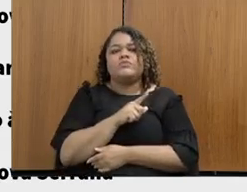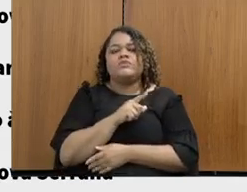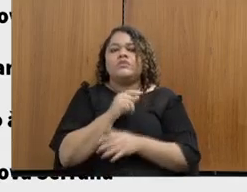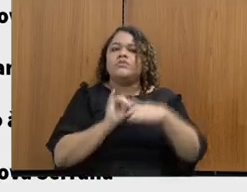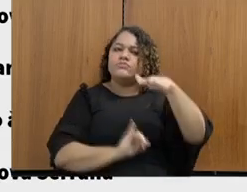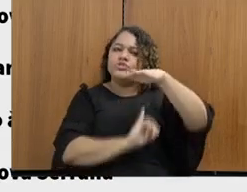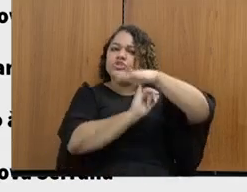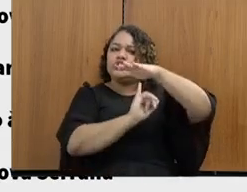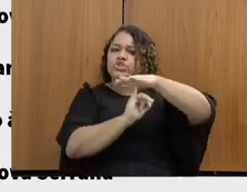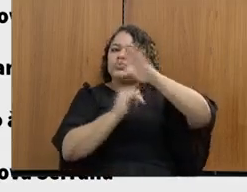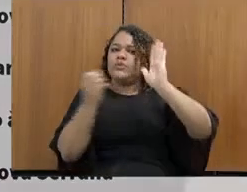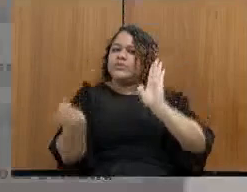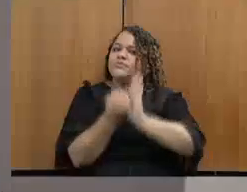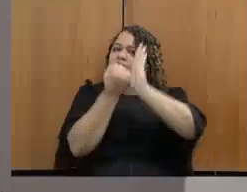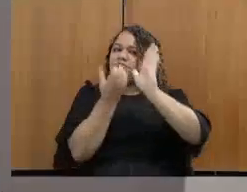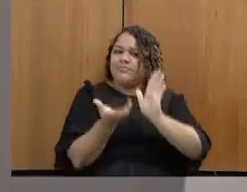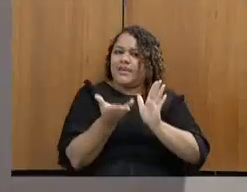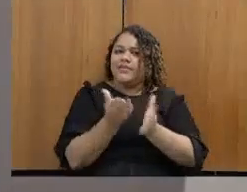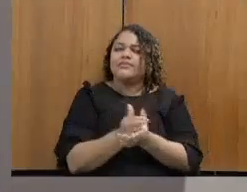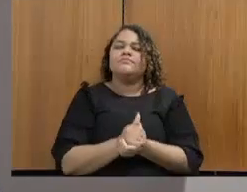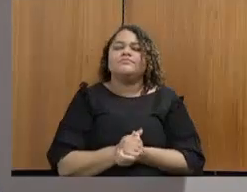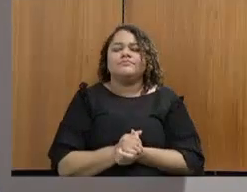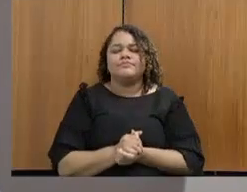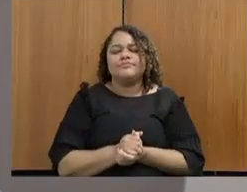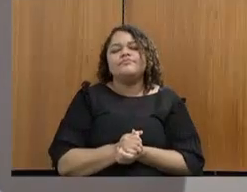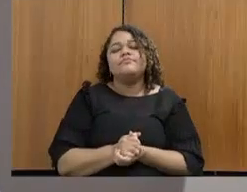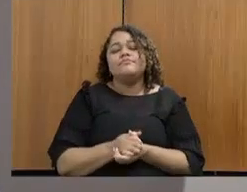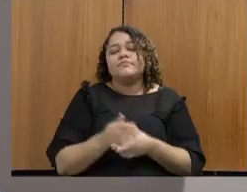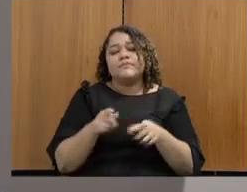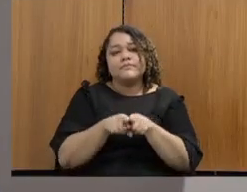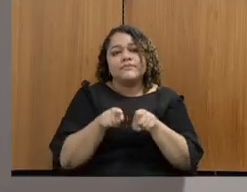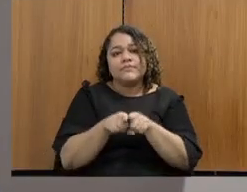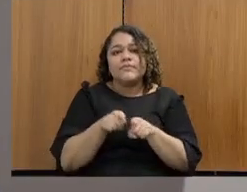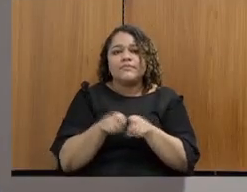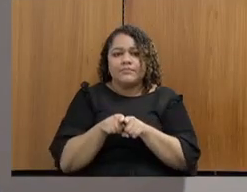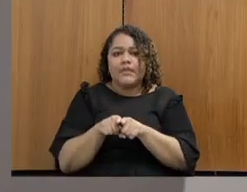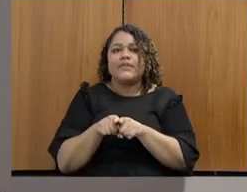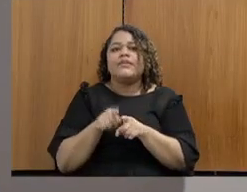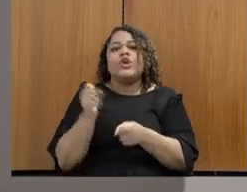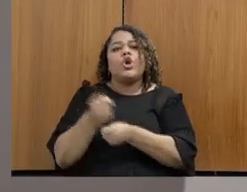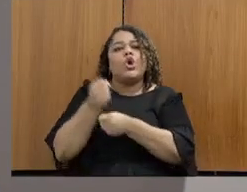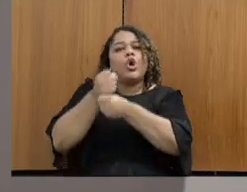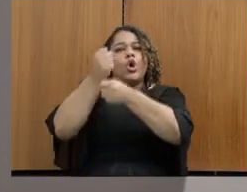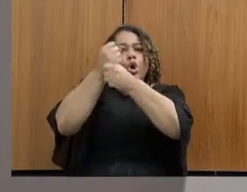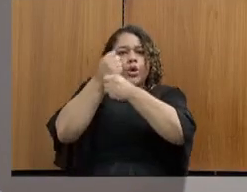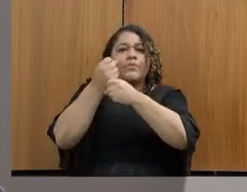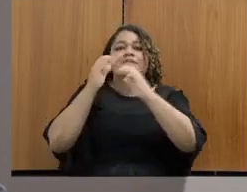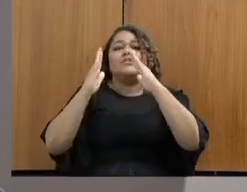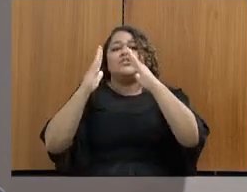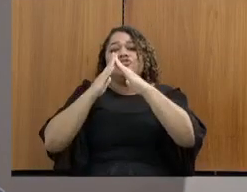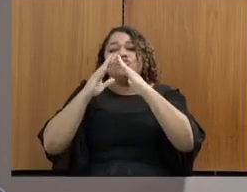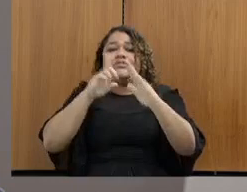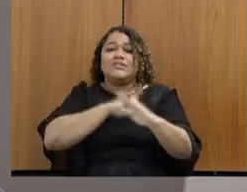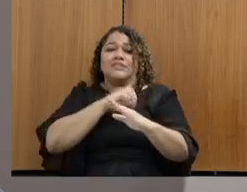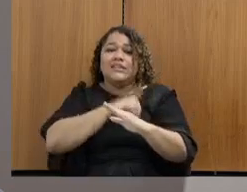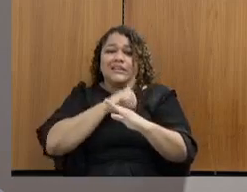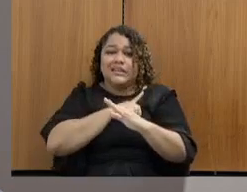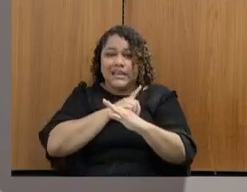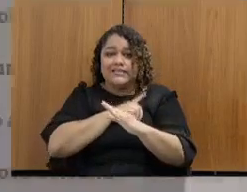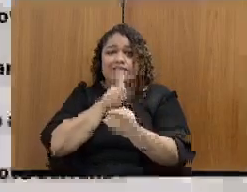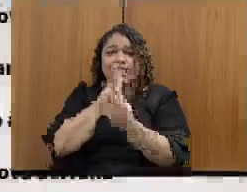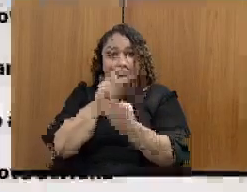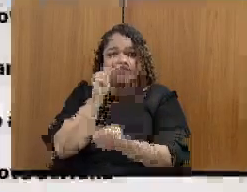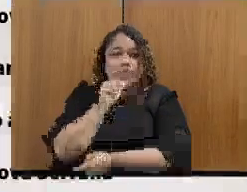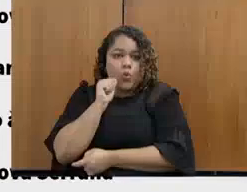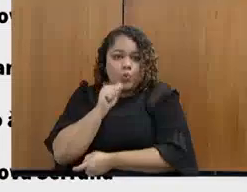também temos a previsão né de obras para delegacia especializada de atendimento a mulher em Diamantina é Delegacia Regional